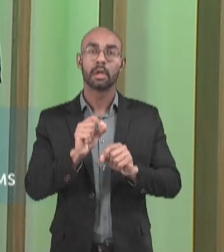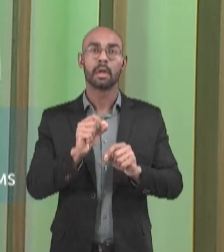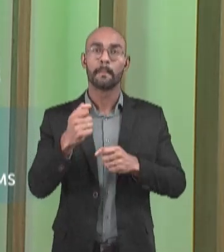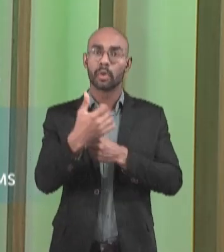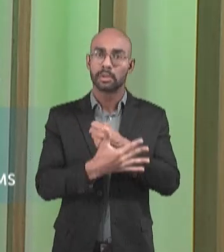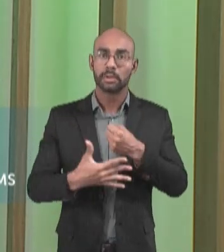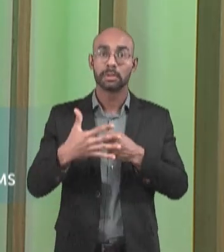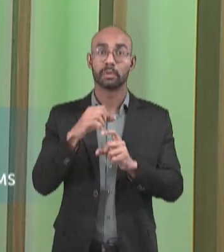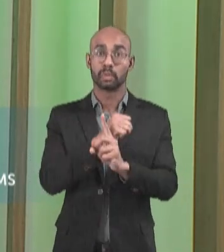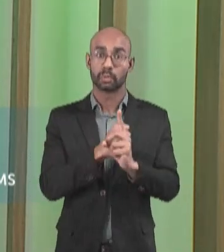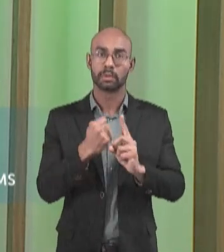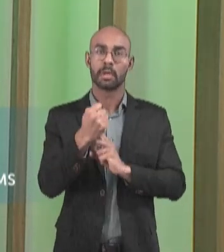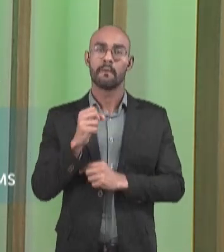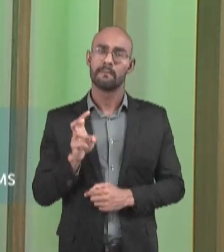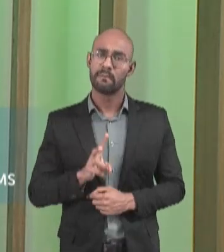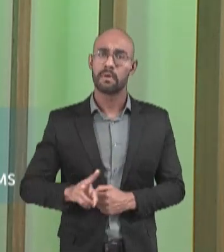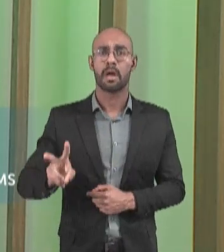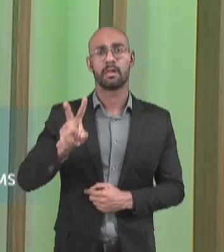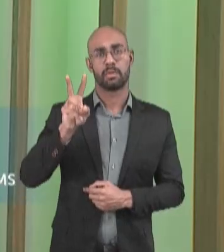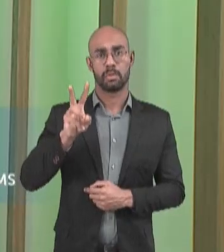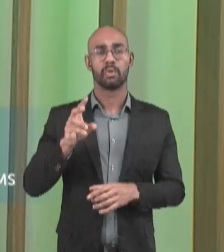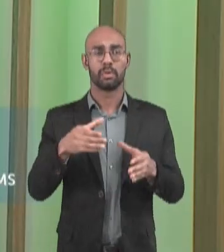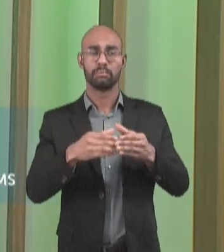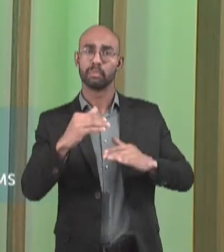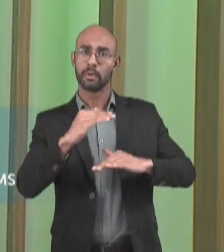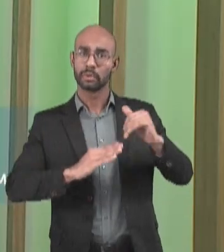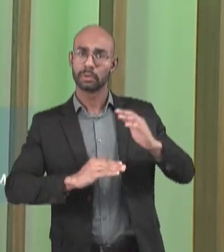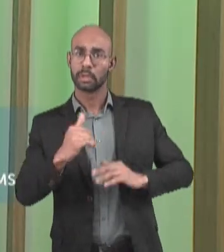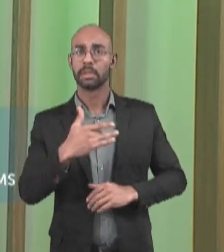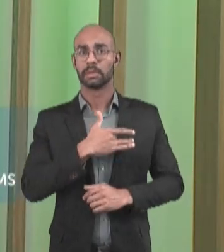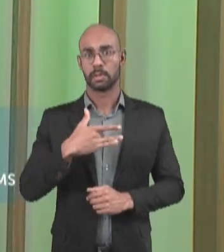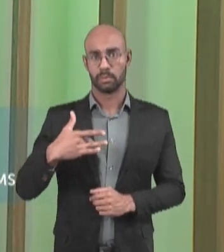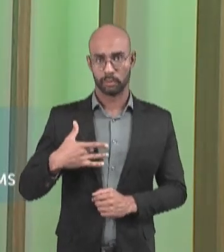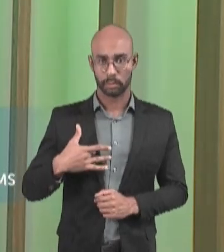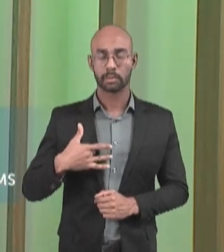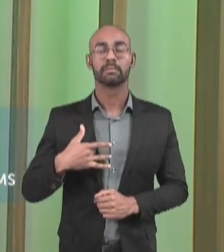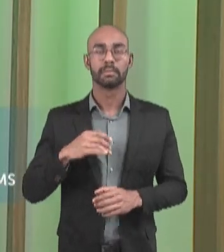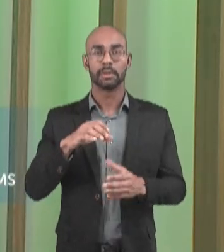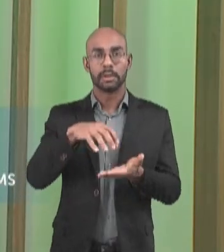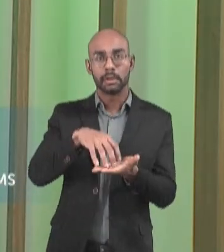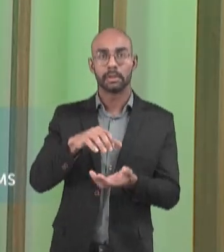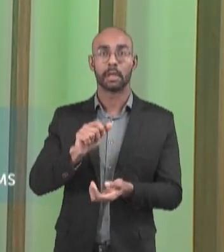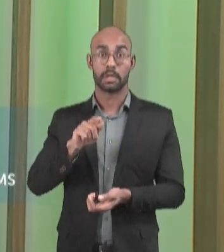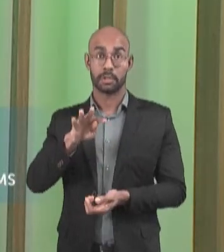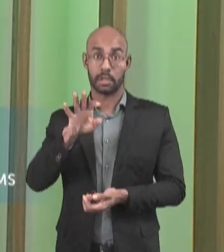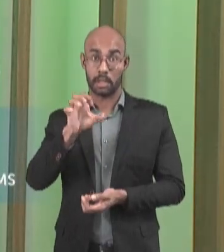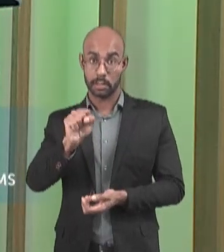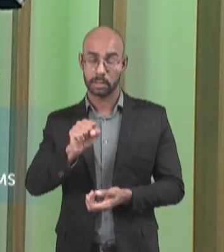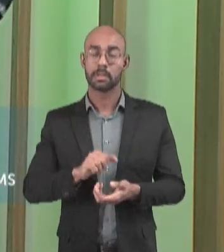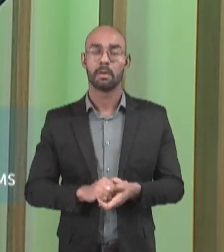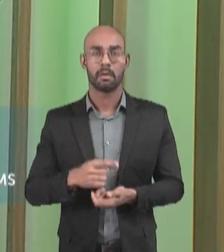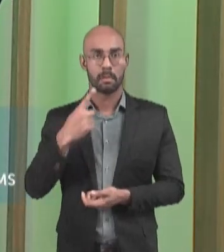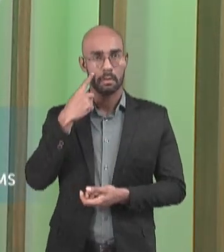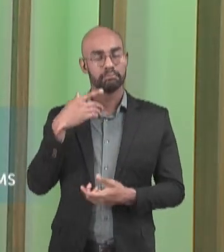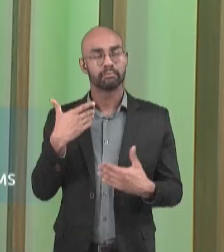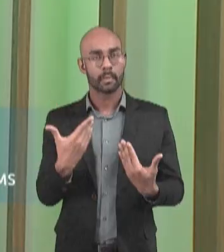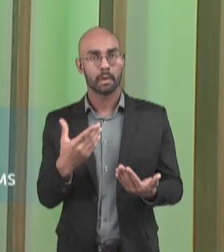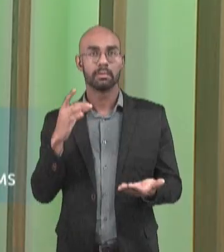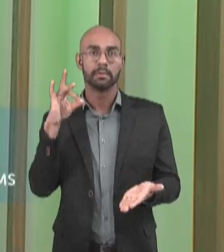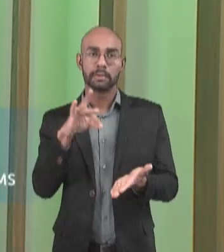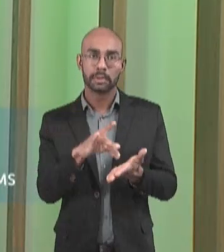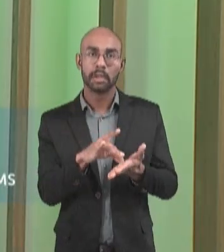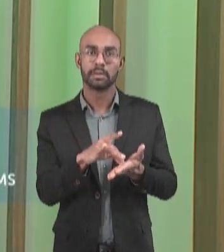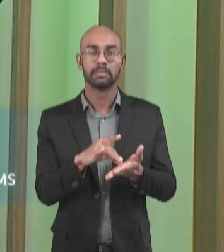sistema de proteção social e valorização desses profissionais de saúde e agentes comunitários. Então, na verdade, também